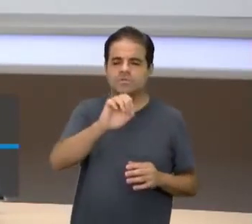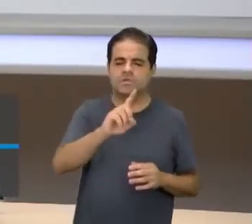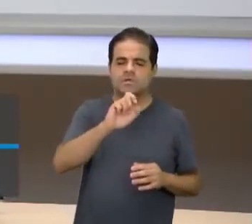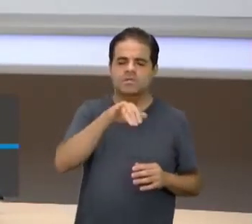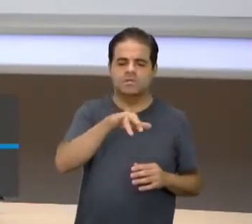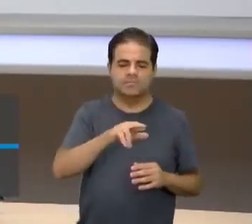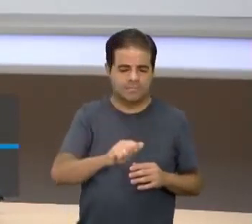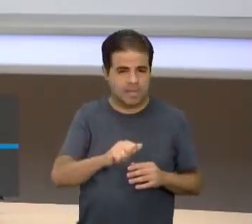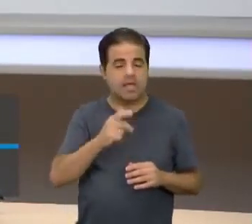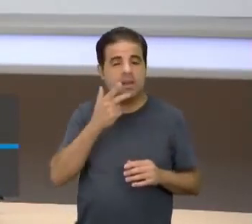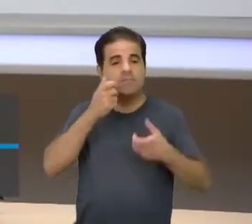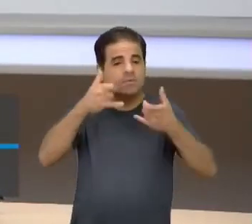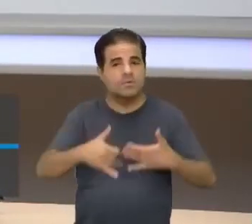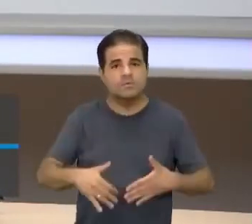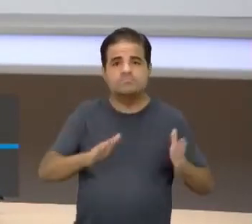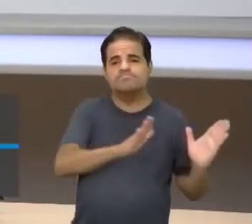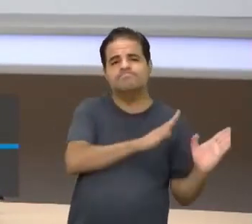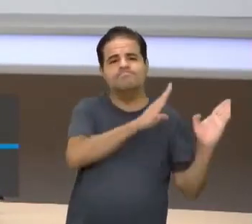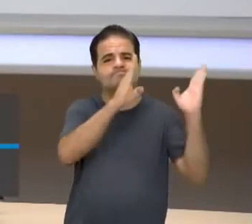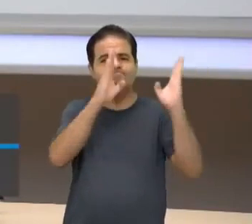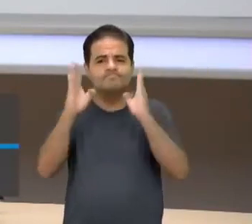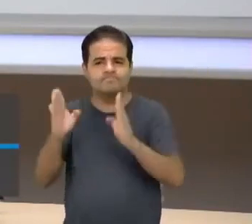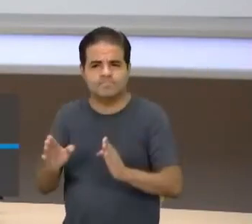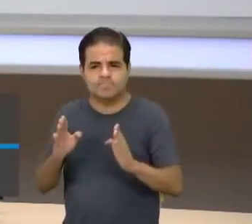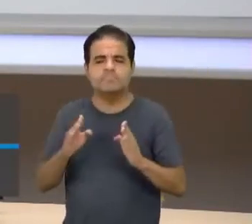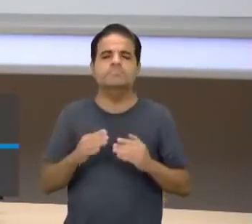Edmara falou através